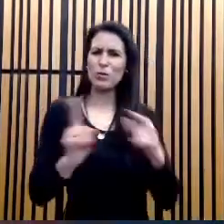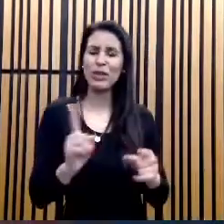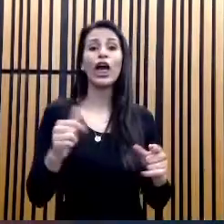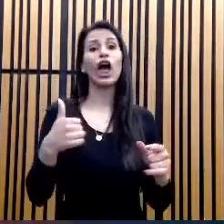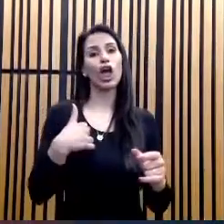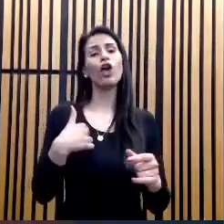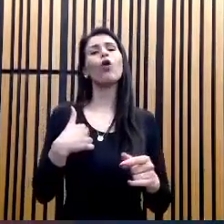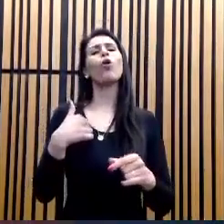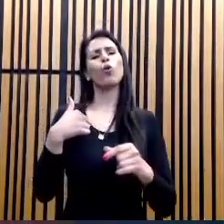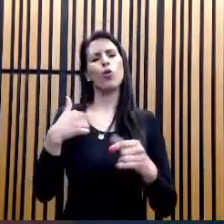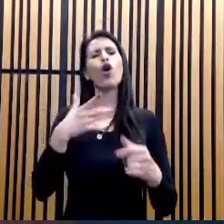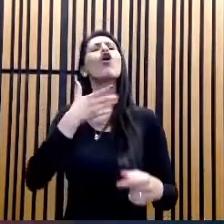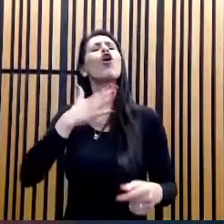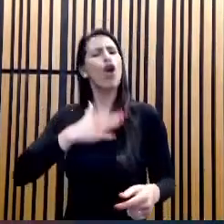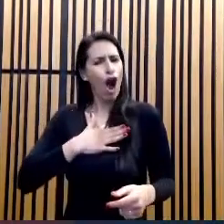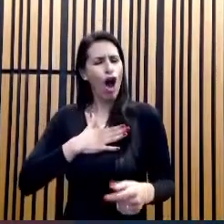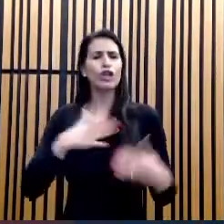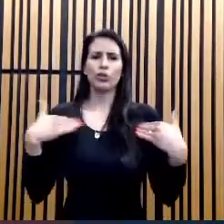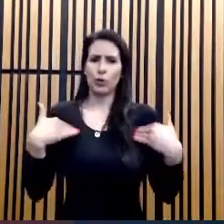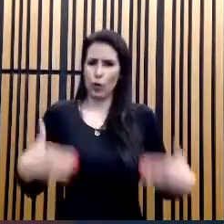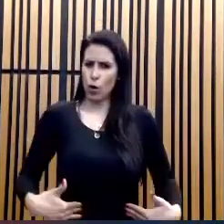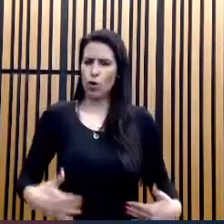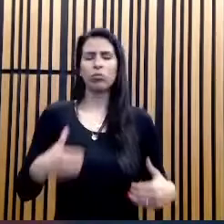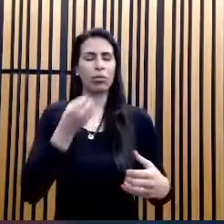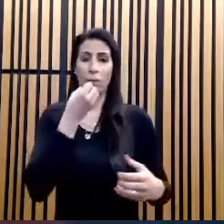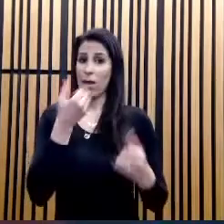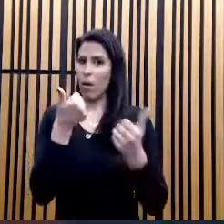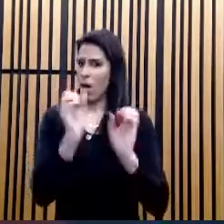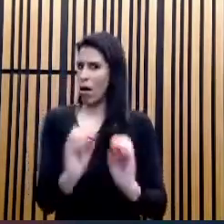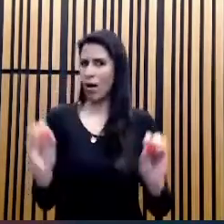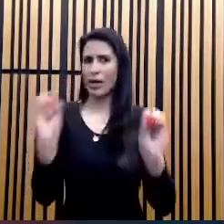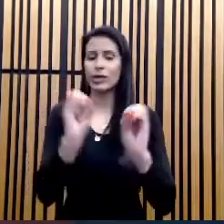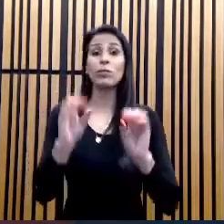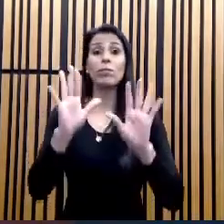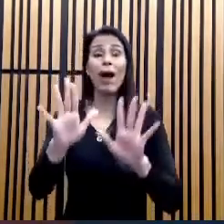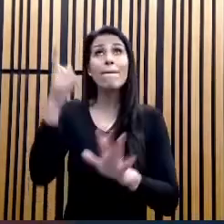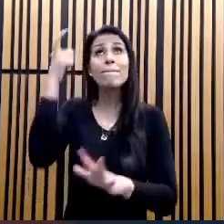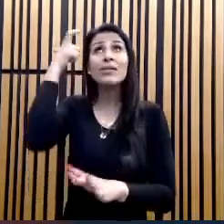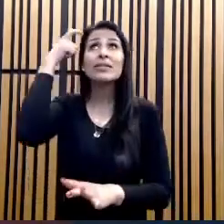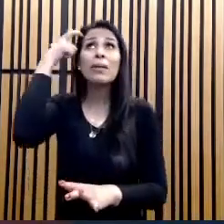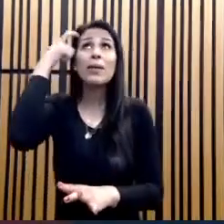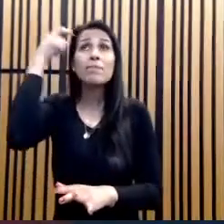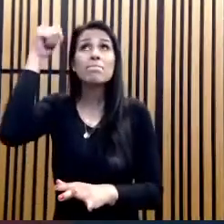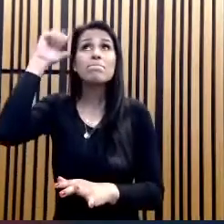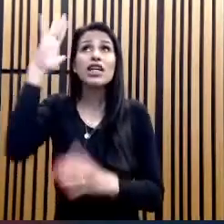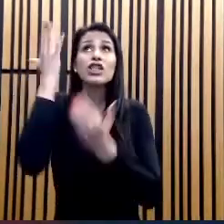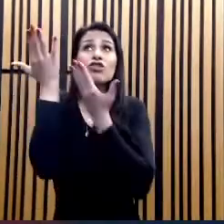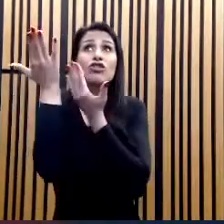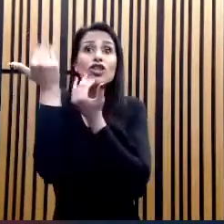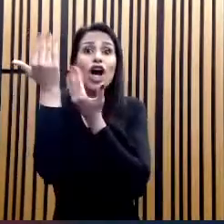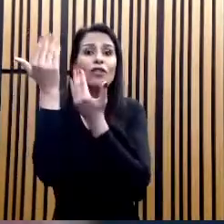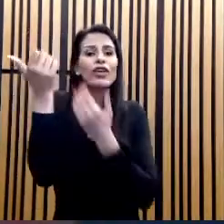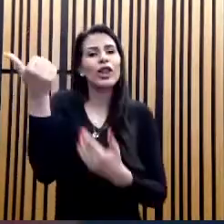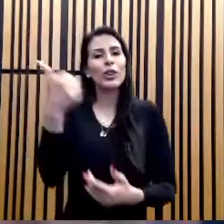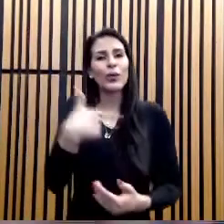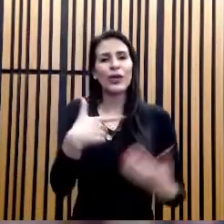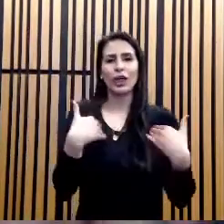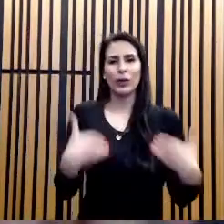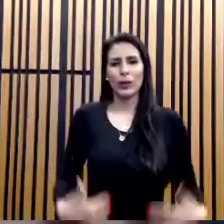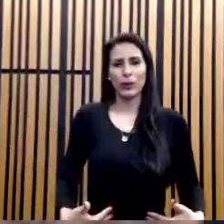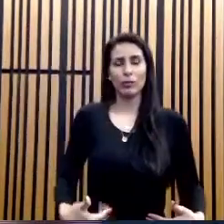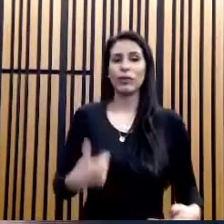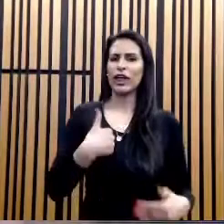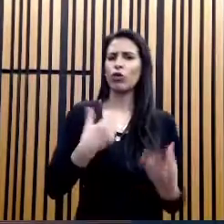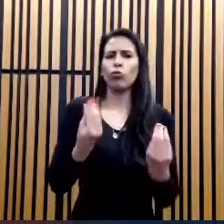corpo, ele está super bem, mas a minha mente é muito mais jovem que meu corpo, né? Apesar de eu ser uma mulher muito